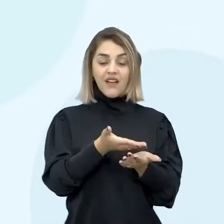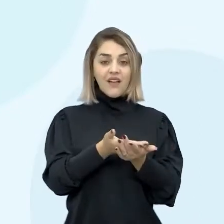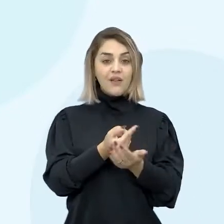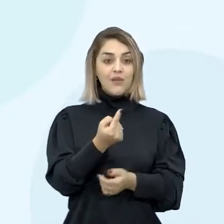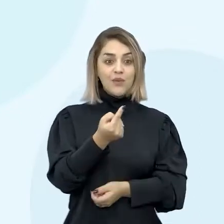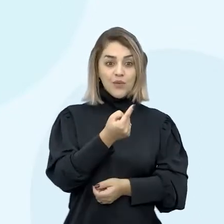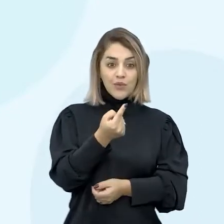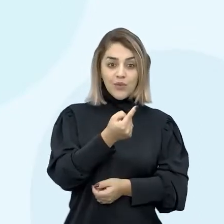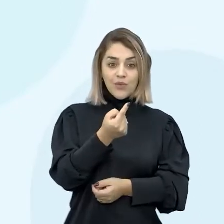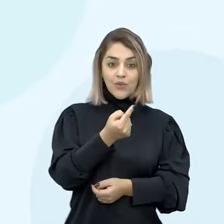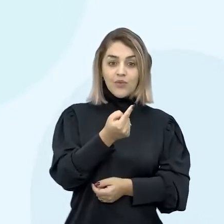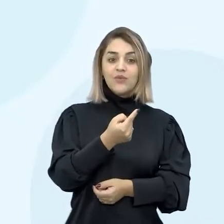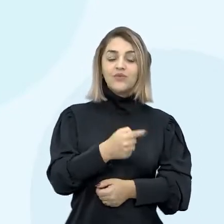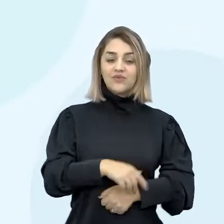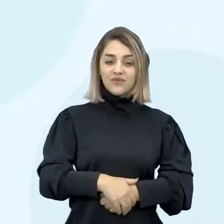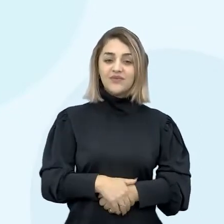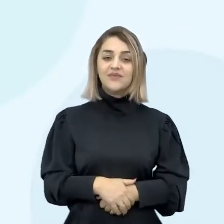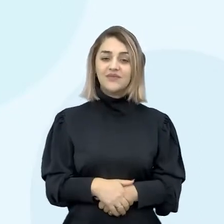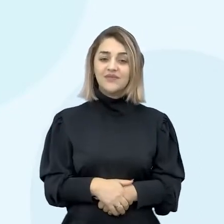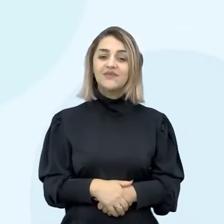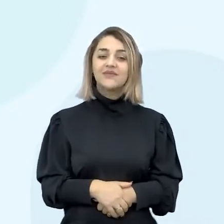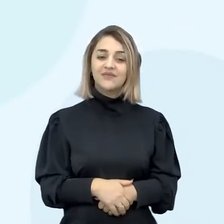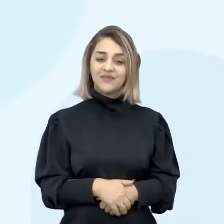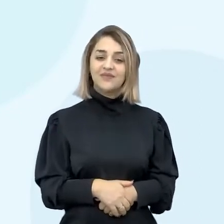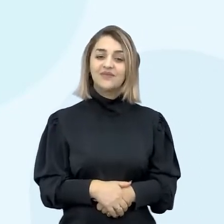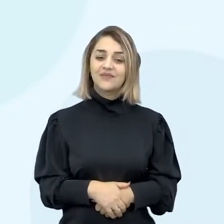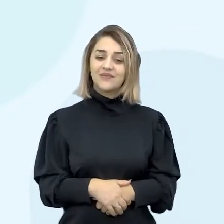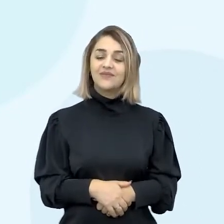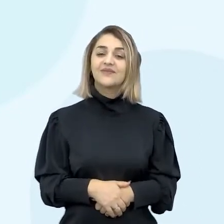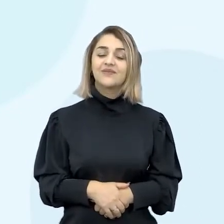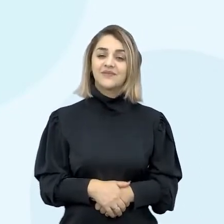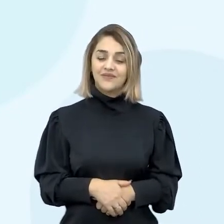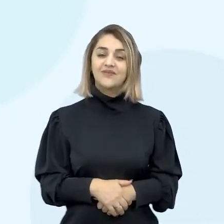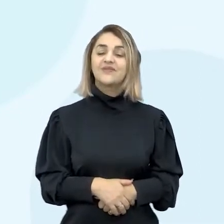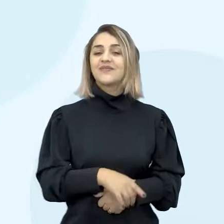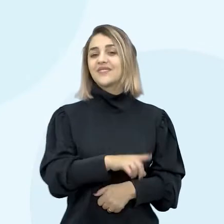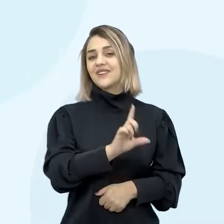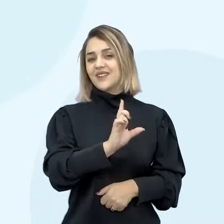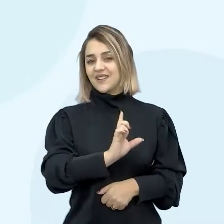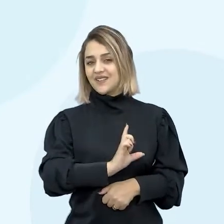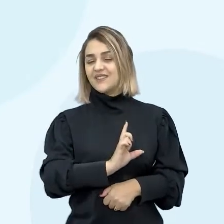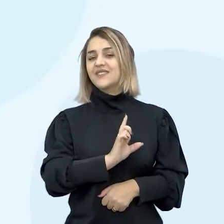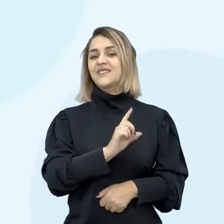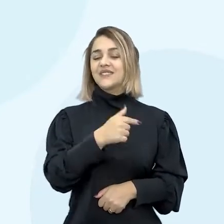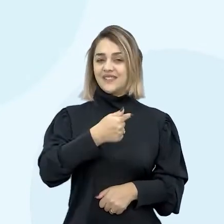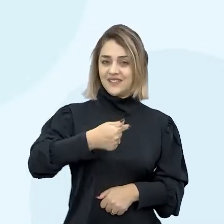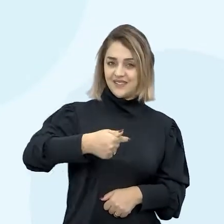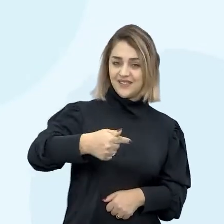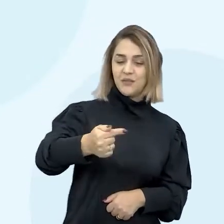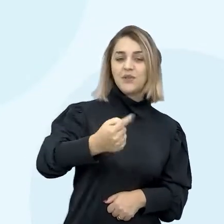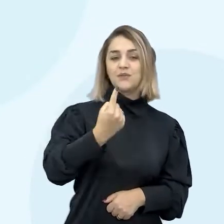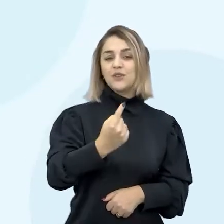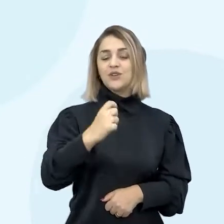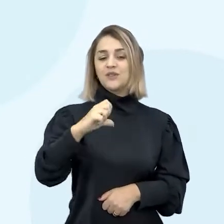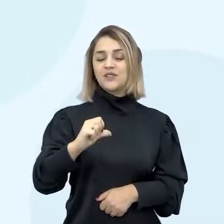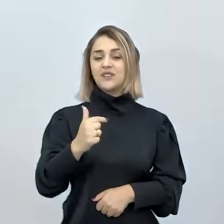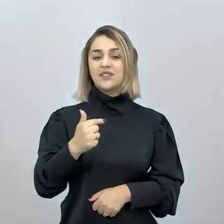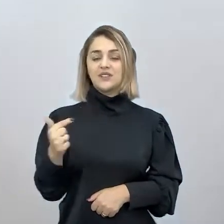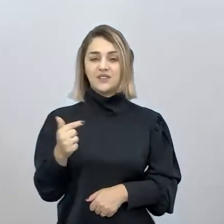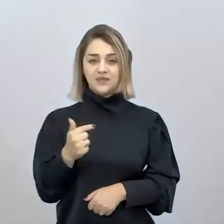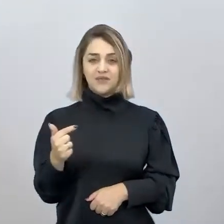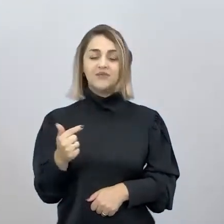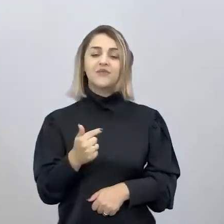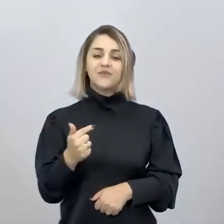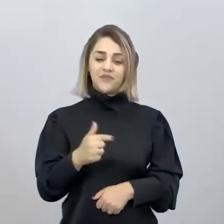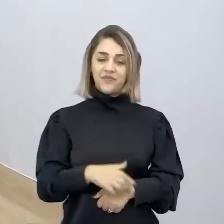se chama... Antes da semana de 22. Eu já decorei. Eu errei desde o começo, né? Mas tá aí, vocês estão... Porque a gente manda com antecedência.